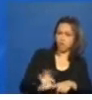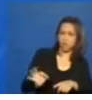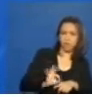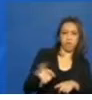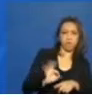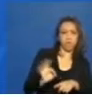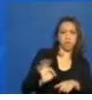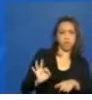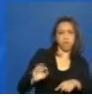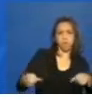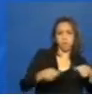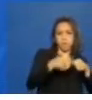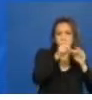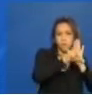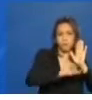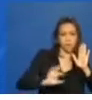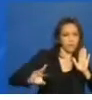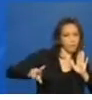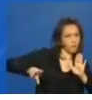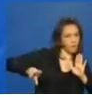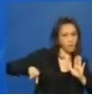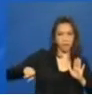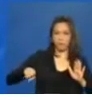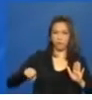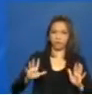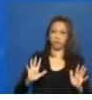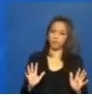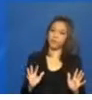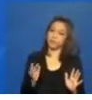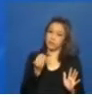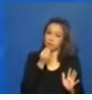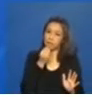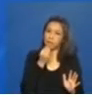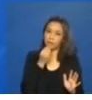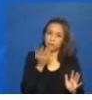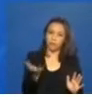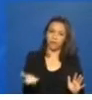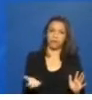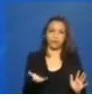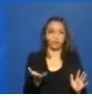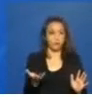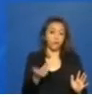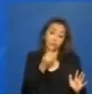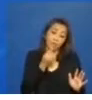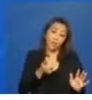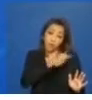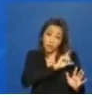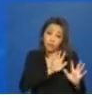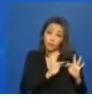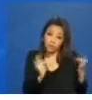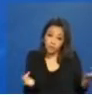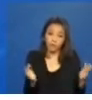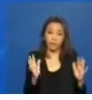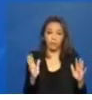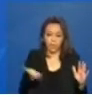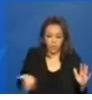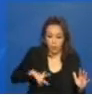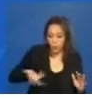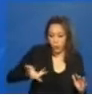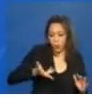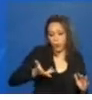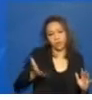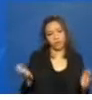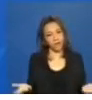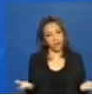pelo dispositivo legal, que novamente poderia ter sido mais simples para que a gente pudesse agilizar o